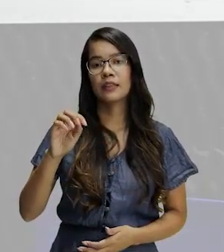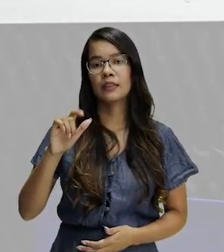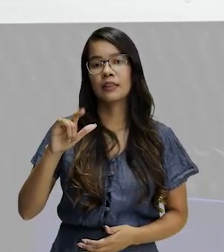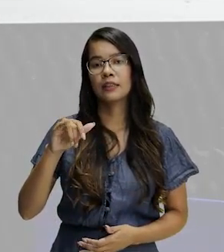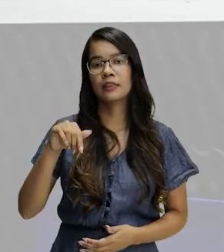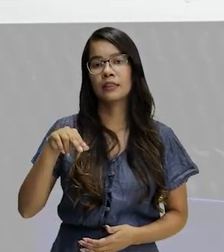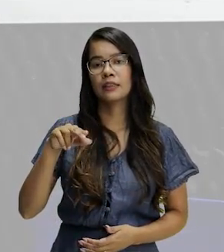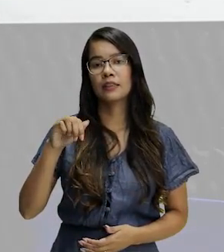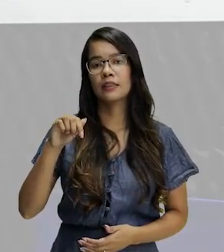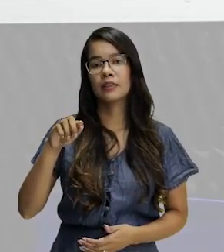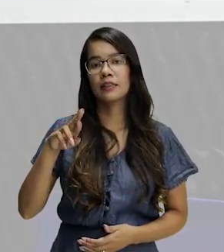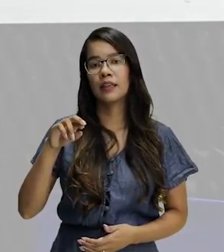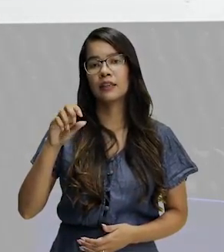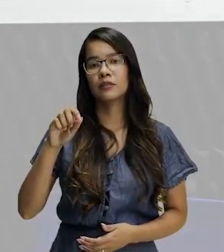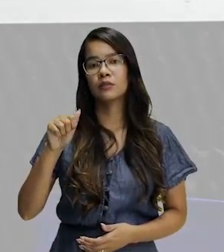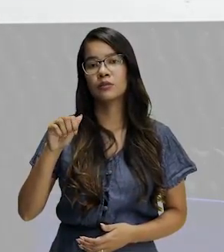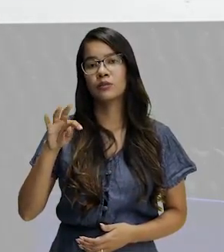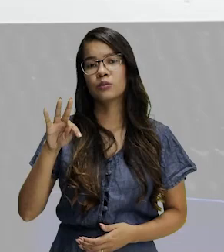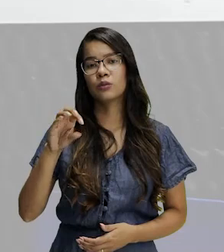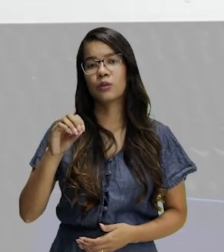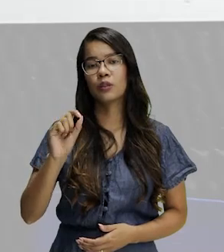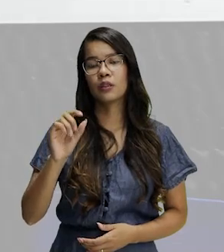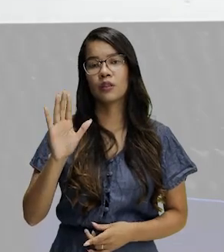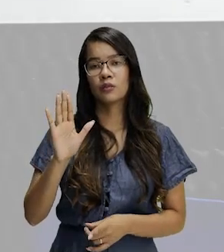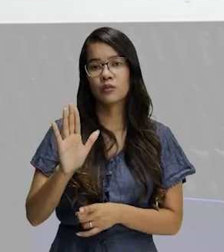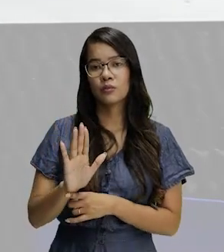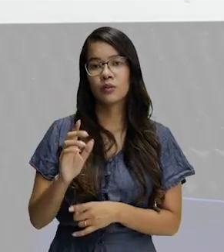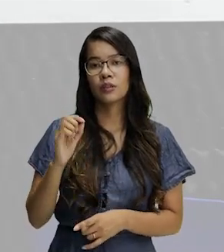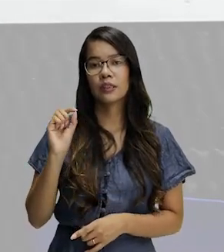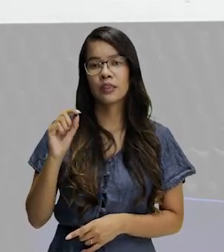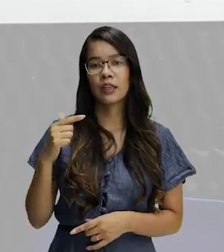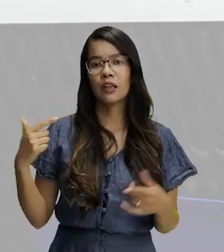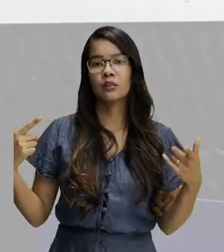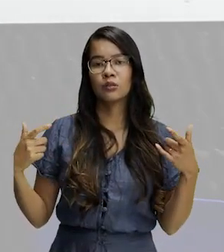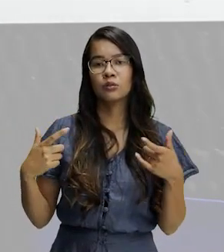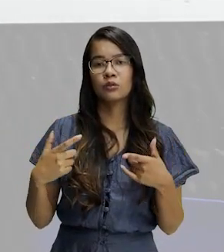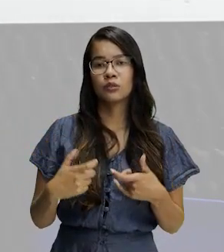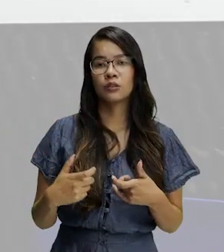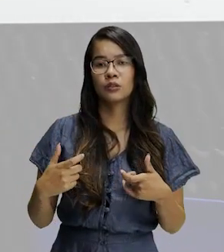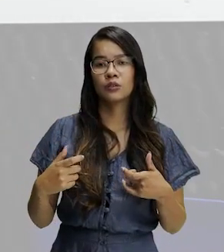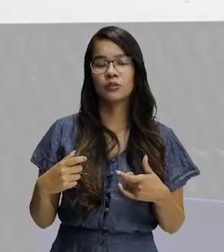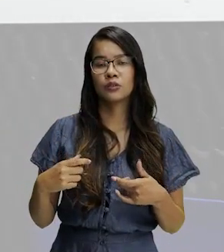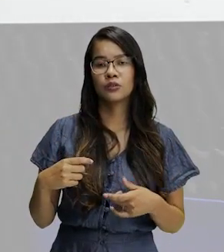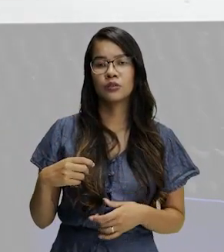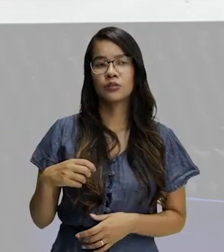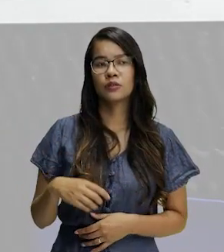Drummond, Carta a Stalingrado, ele nos mostra que a Batalha de Stalingrado,